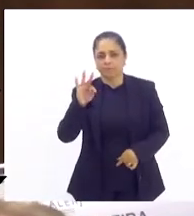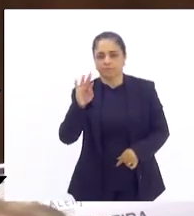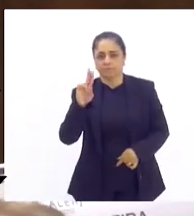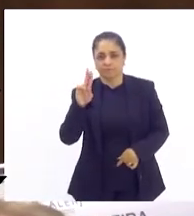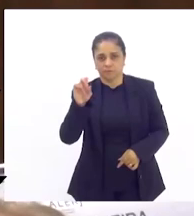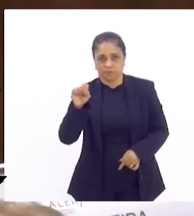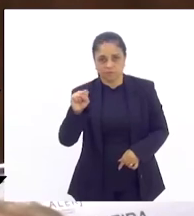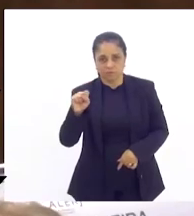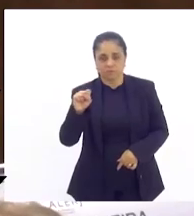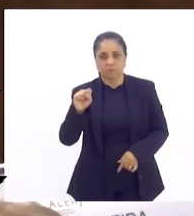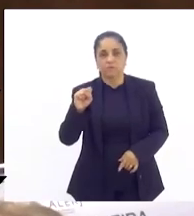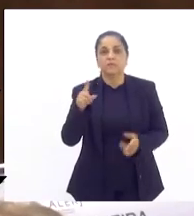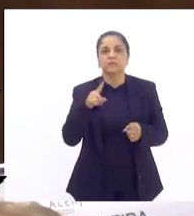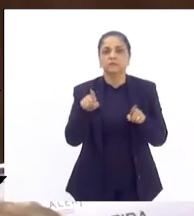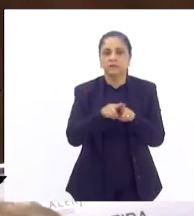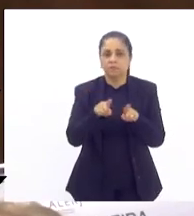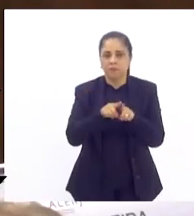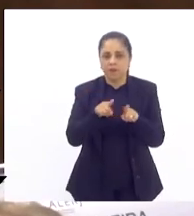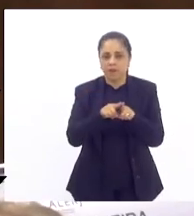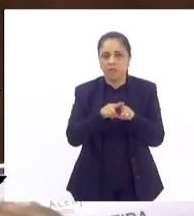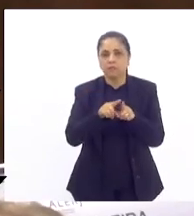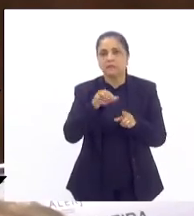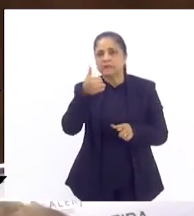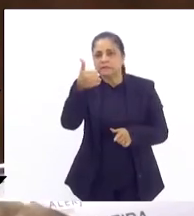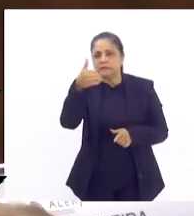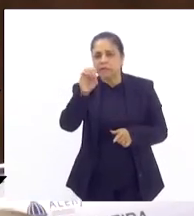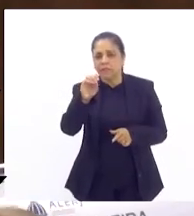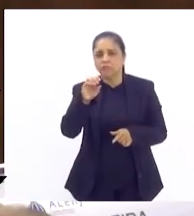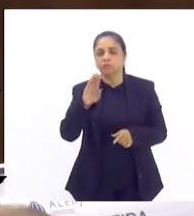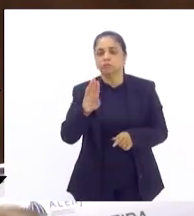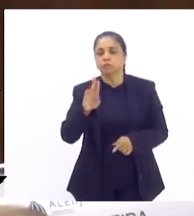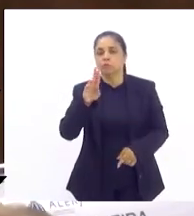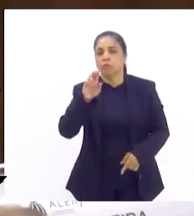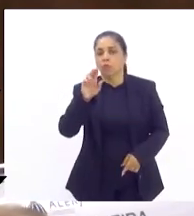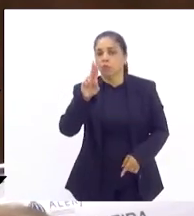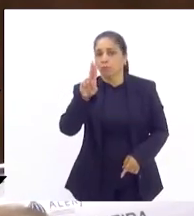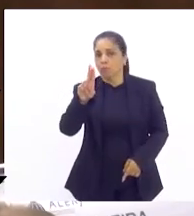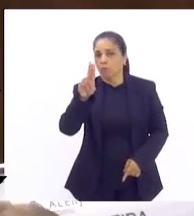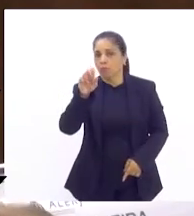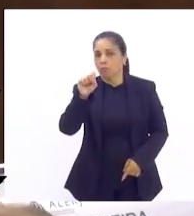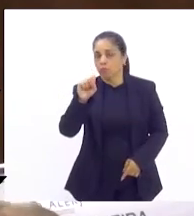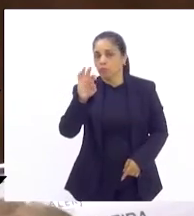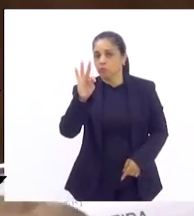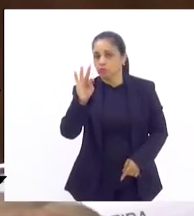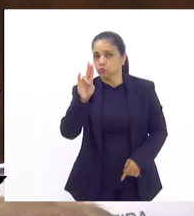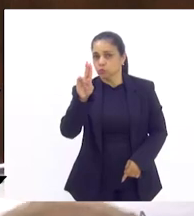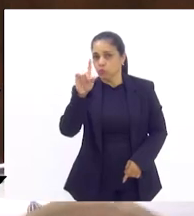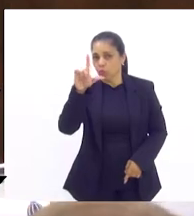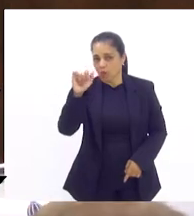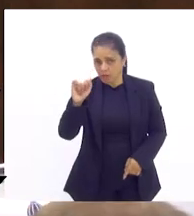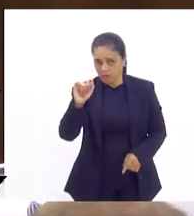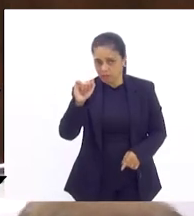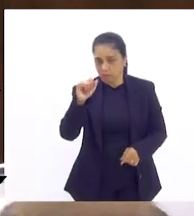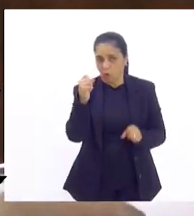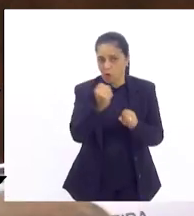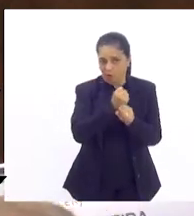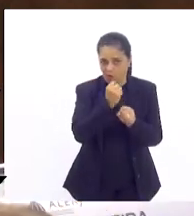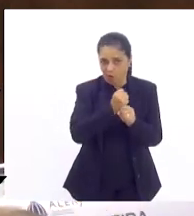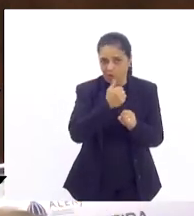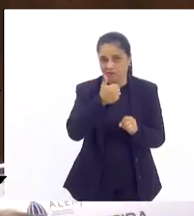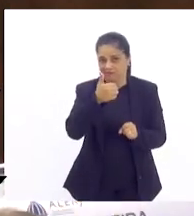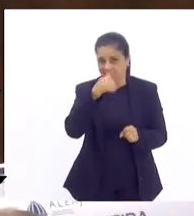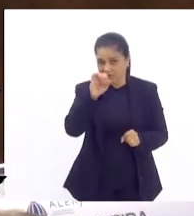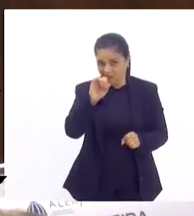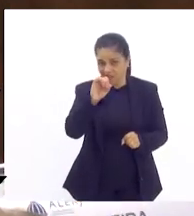implantar 10 boosters, como falamos para o senhor na época que estivemos visitando. Né, e esses boosters